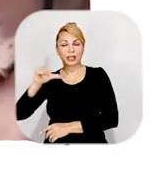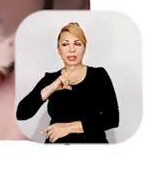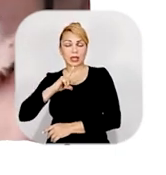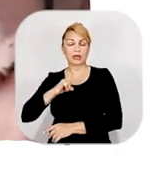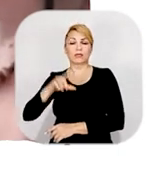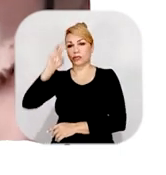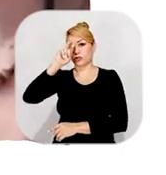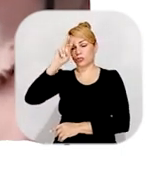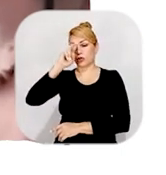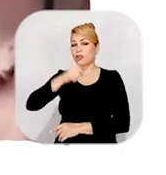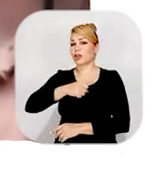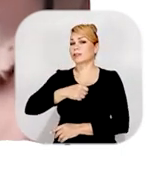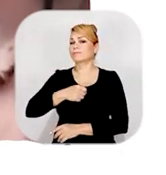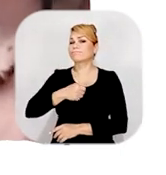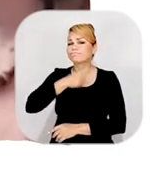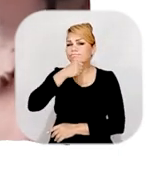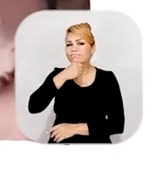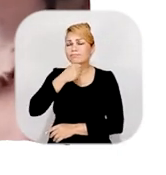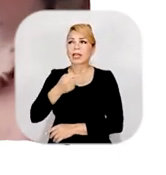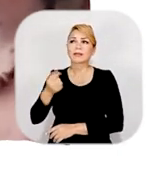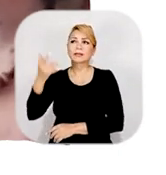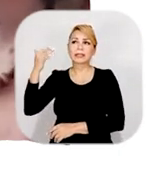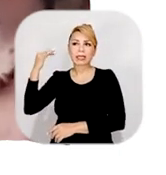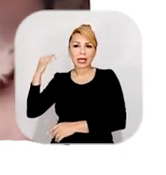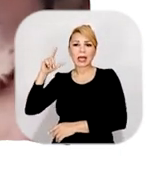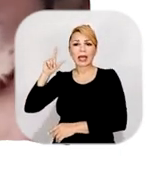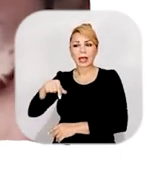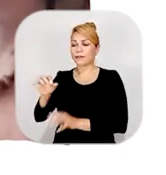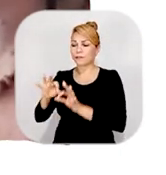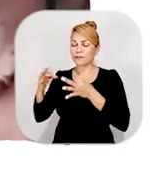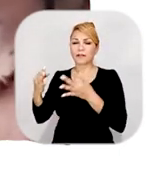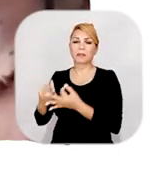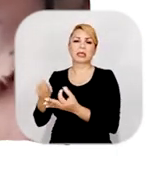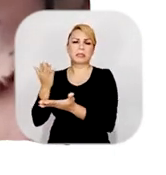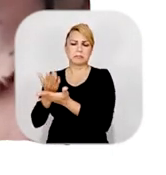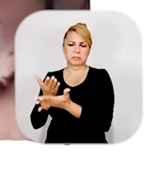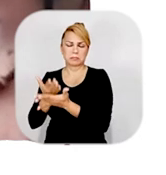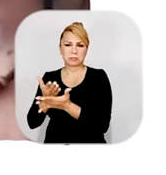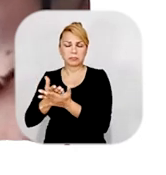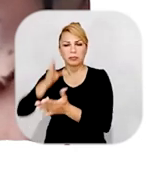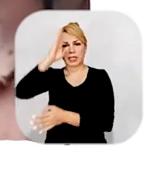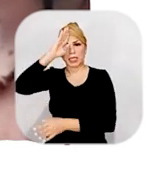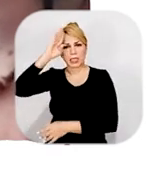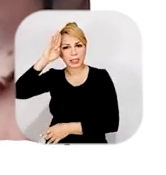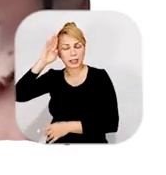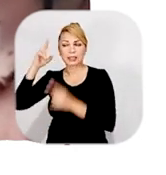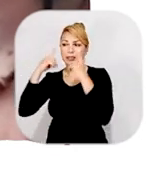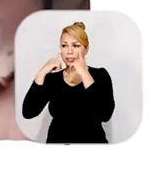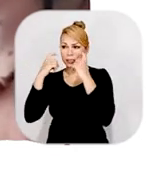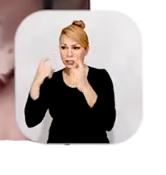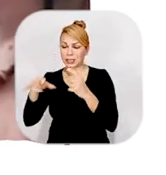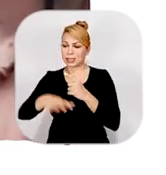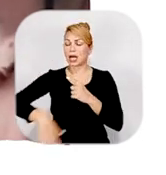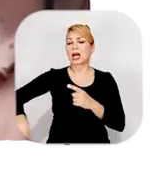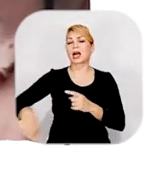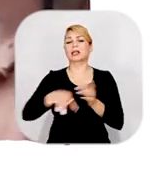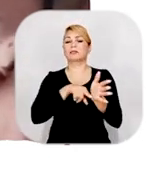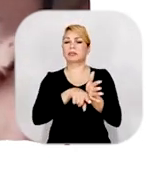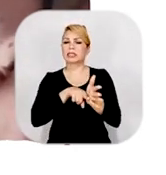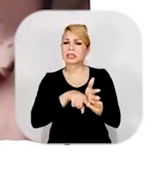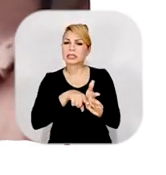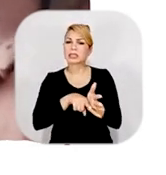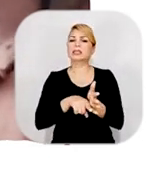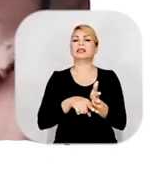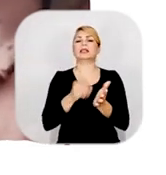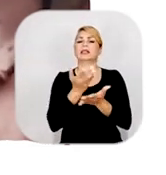família. E eles eram de uma família de acadêmicos, né? Sempre todos muito interessados na ciência. E ele,